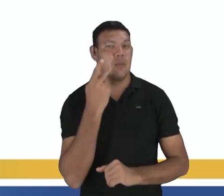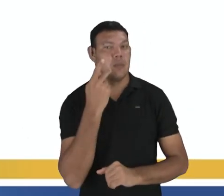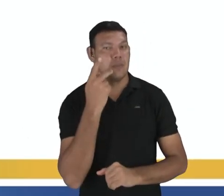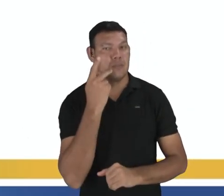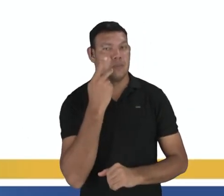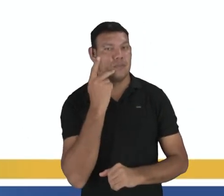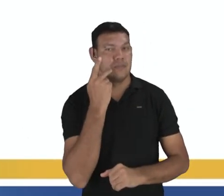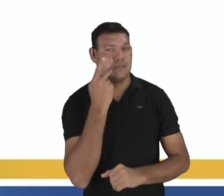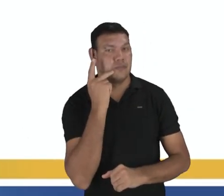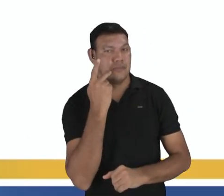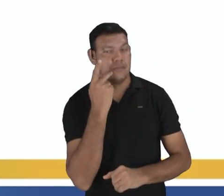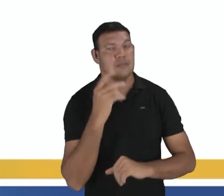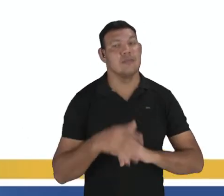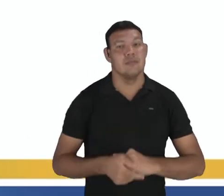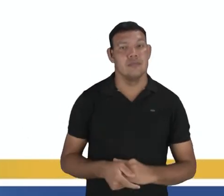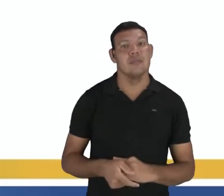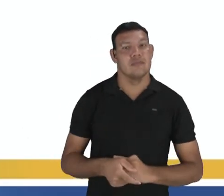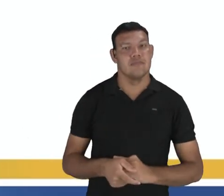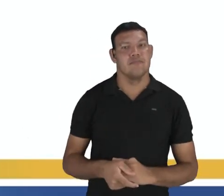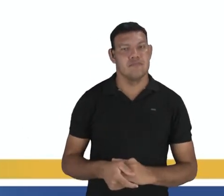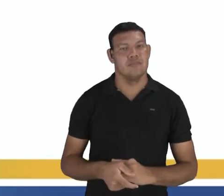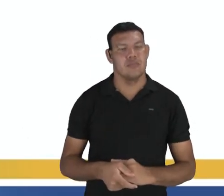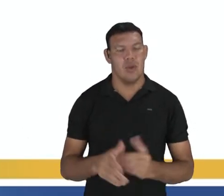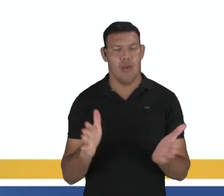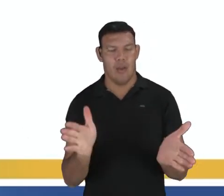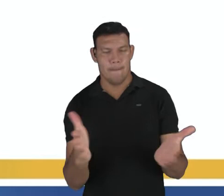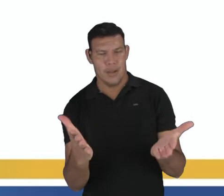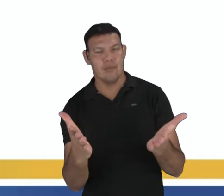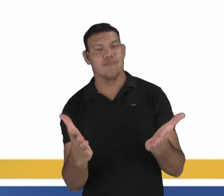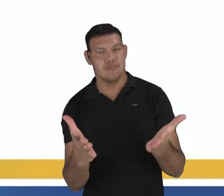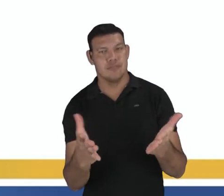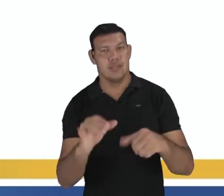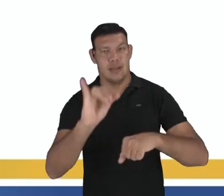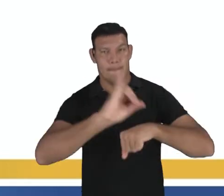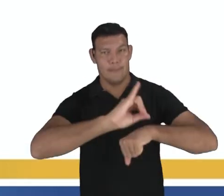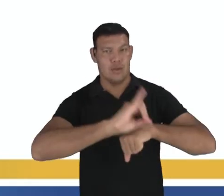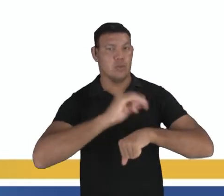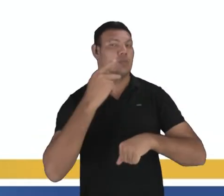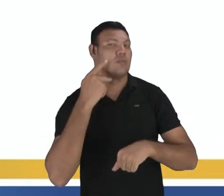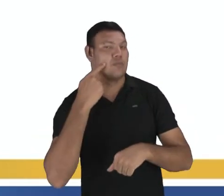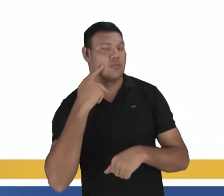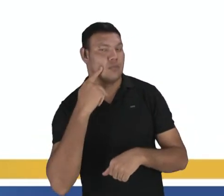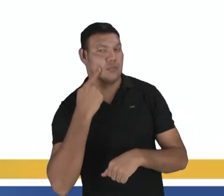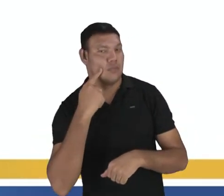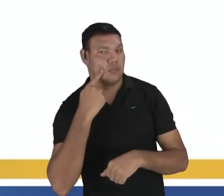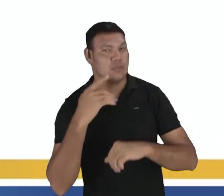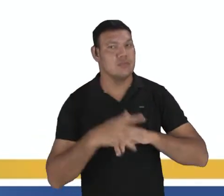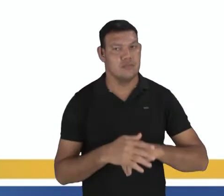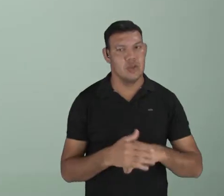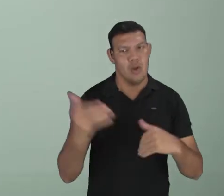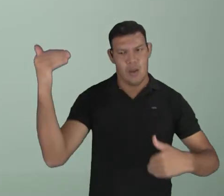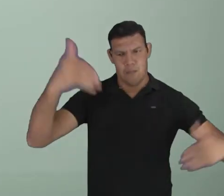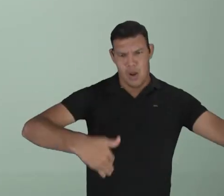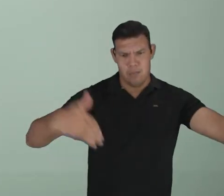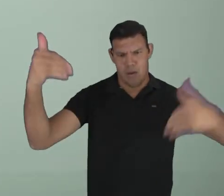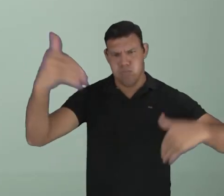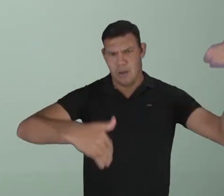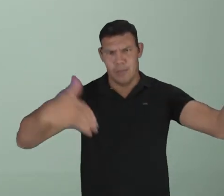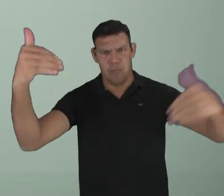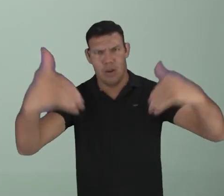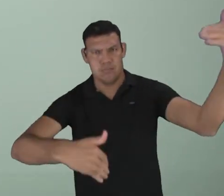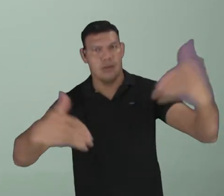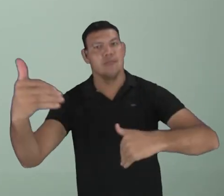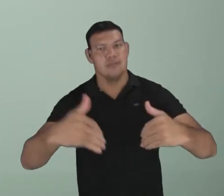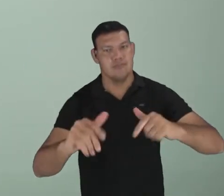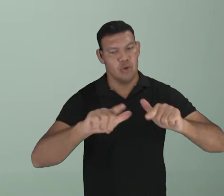vai se fazer uma campanha lá em Fortaleza. Então, esses homens que vêm para a região, eles estavam